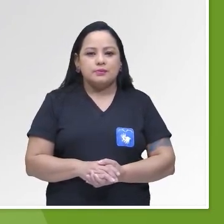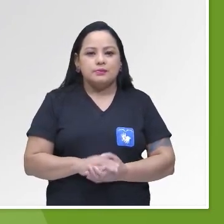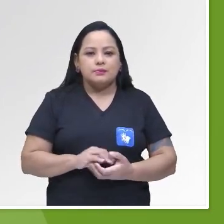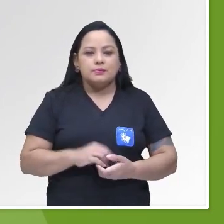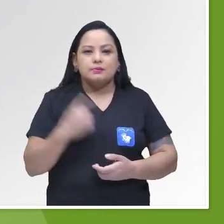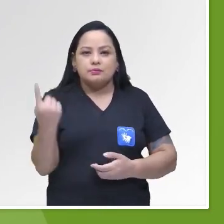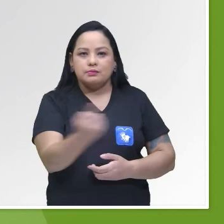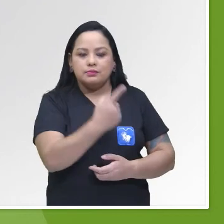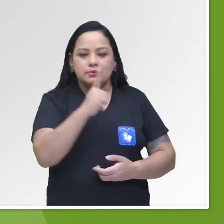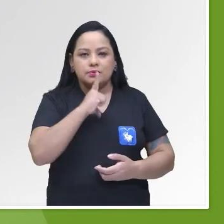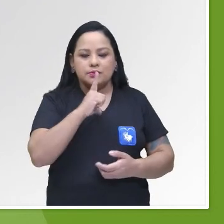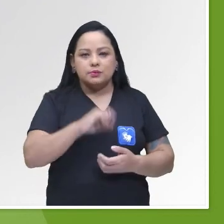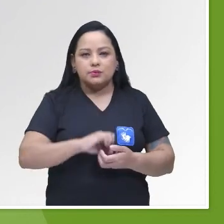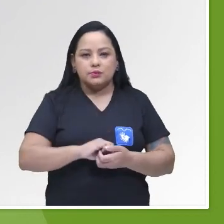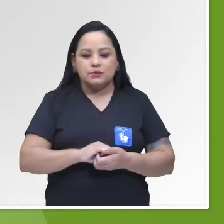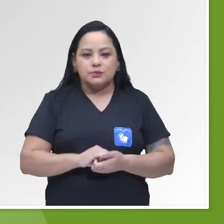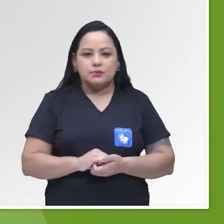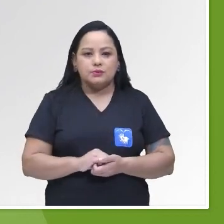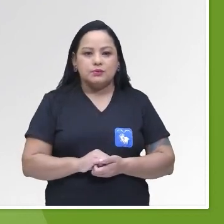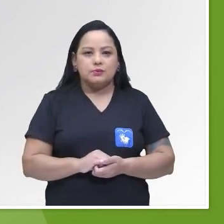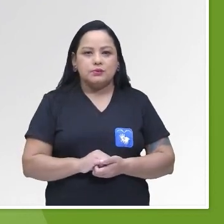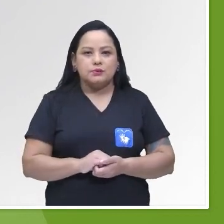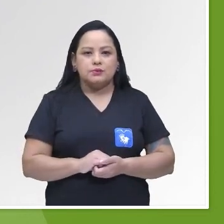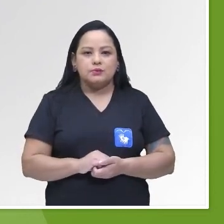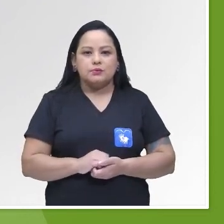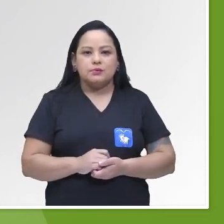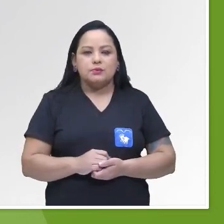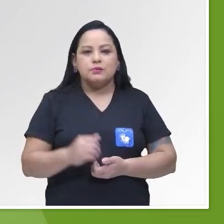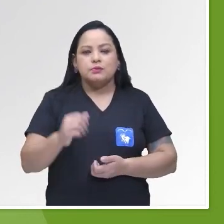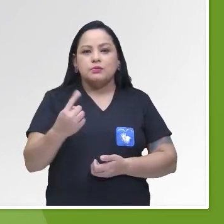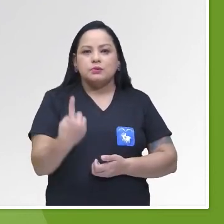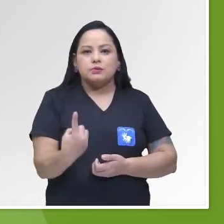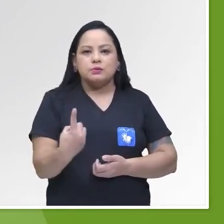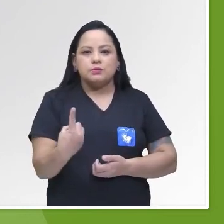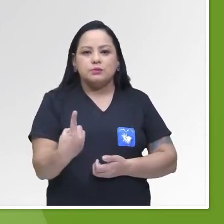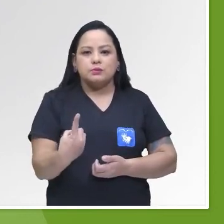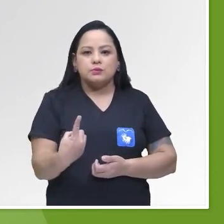Nós temos um